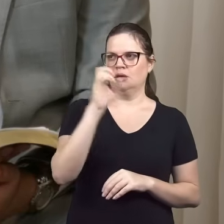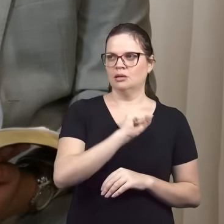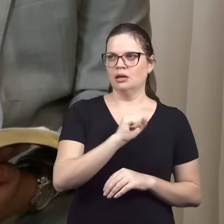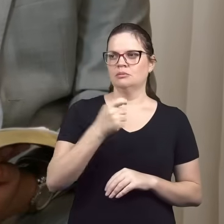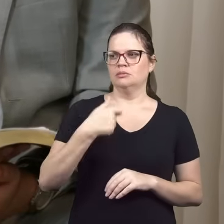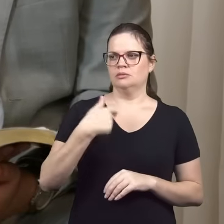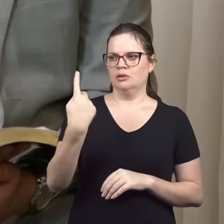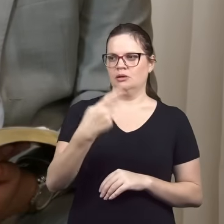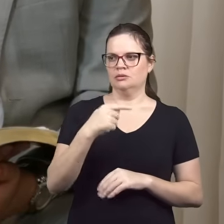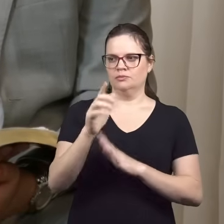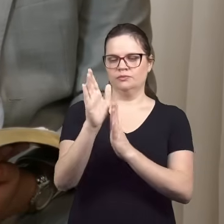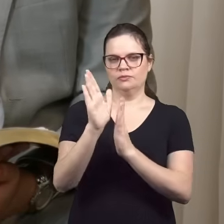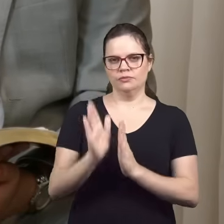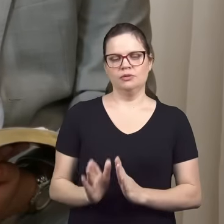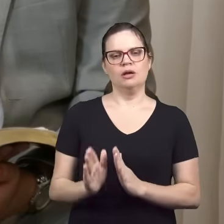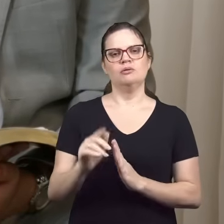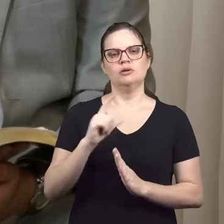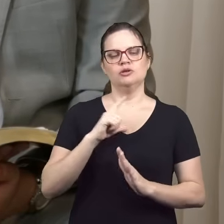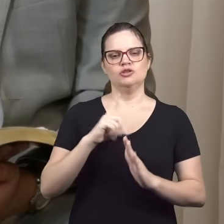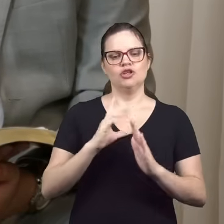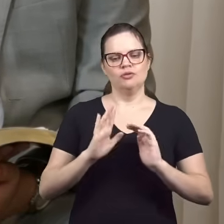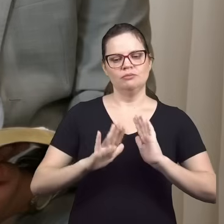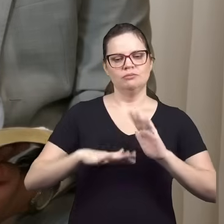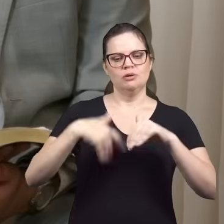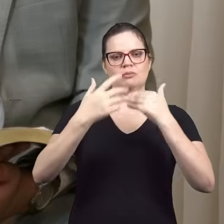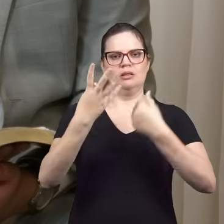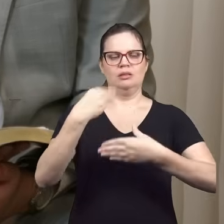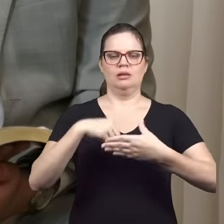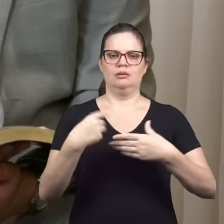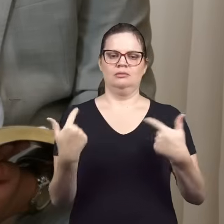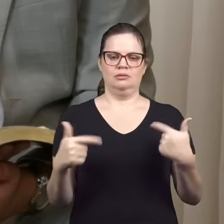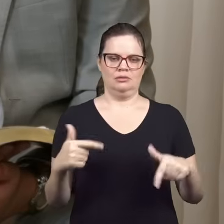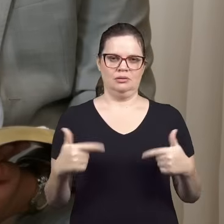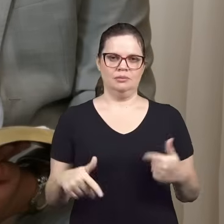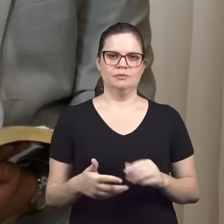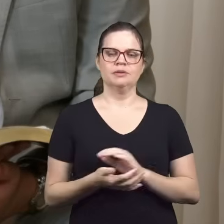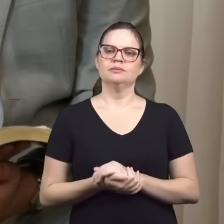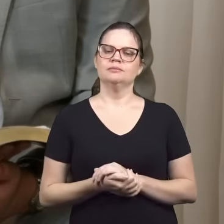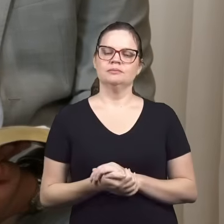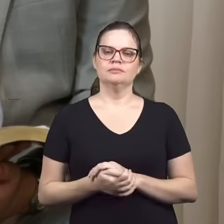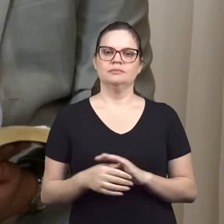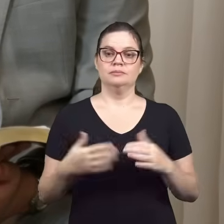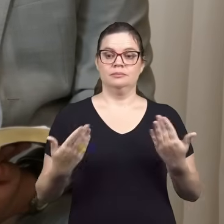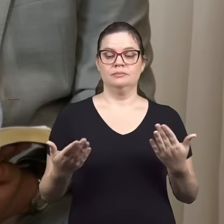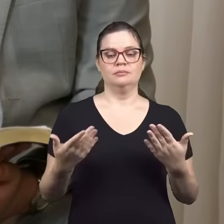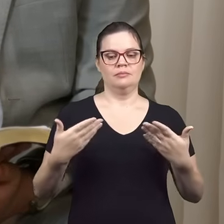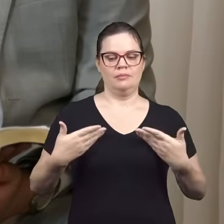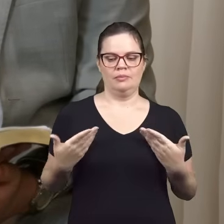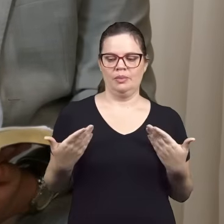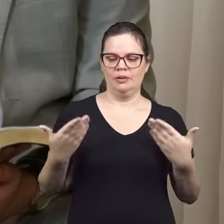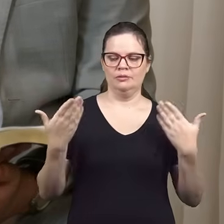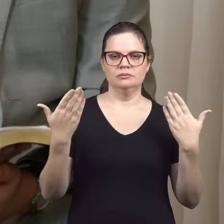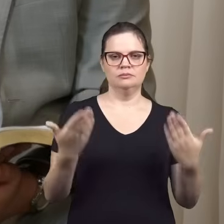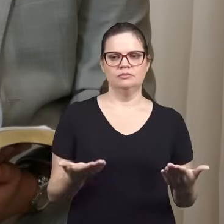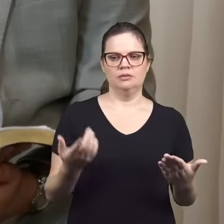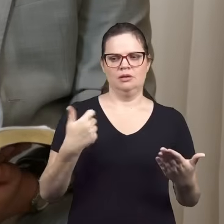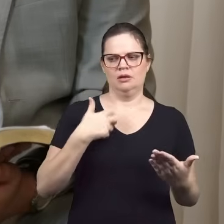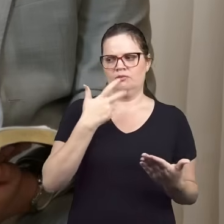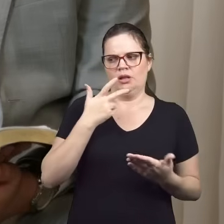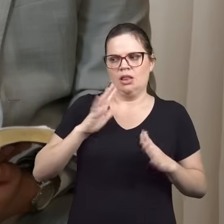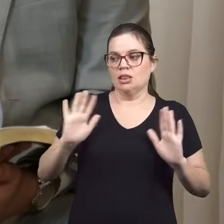recebeu, eu recebi uma promoção dentro do local de trabalho. Então, diante daquele convite, eu